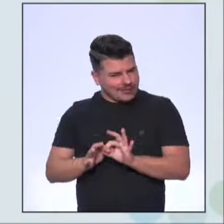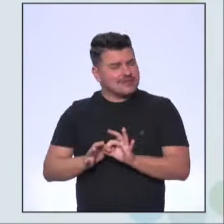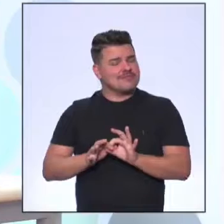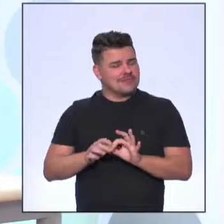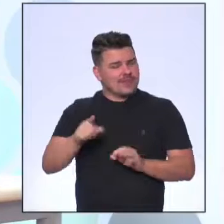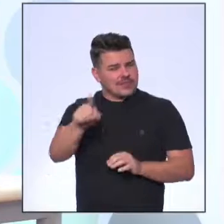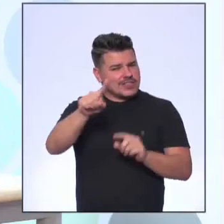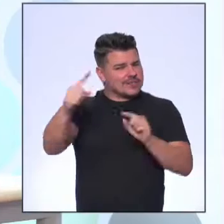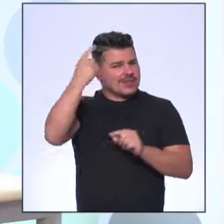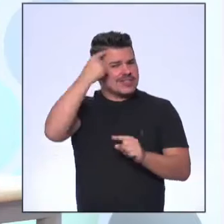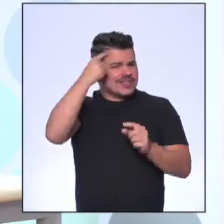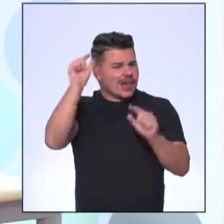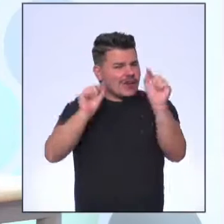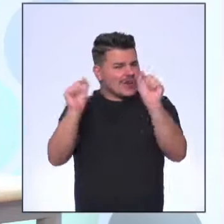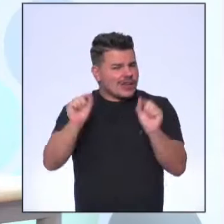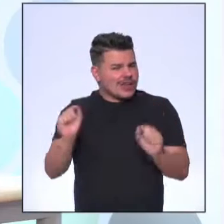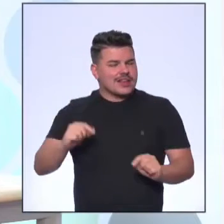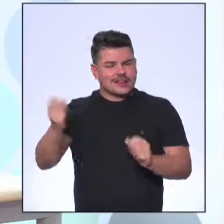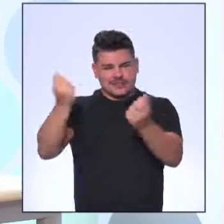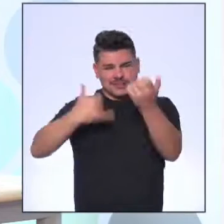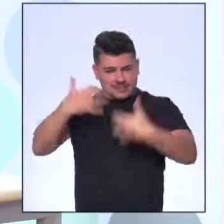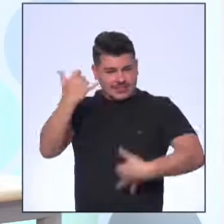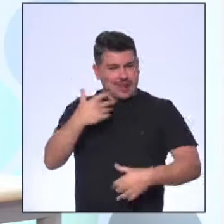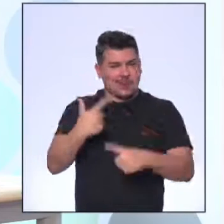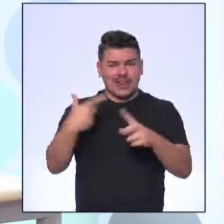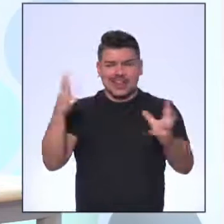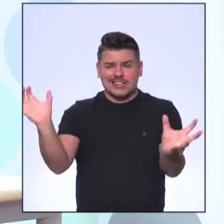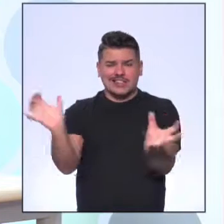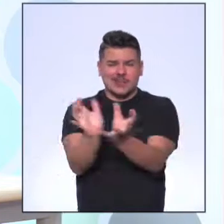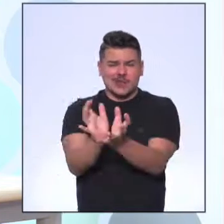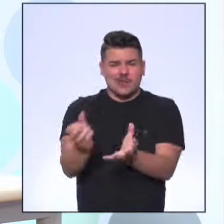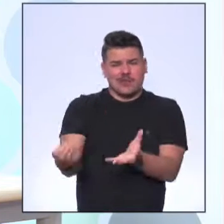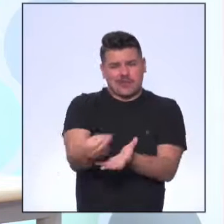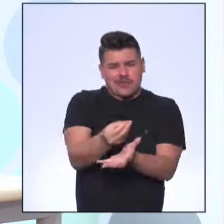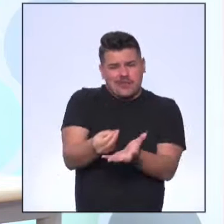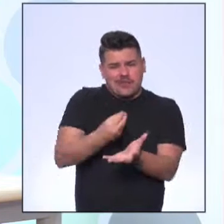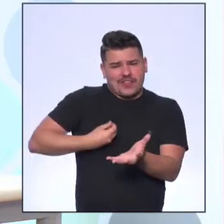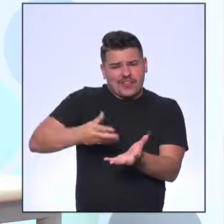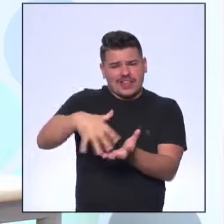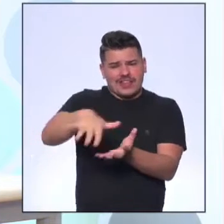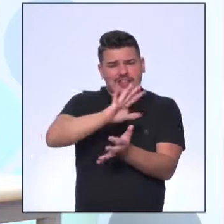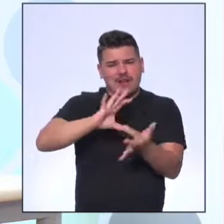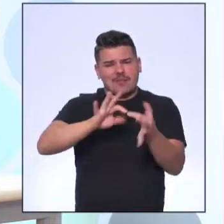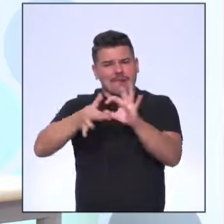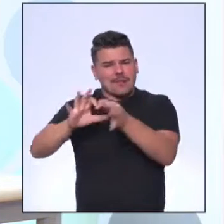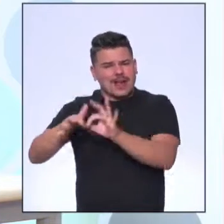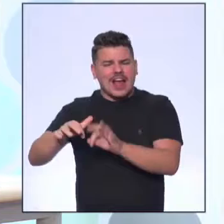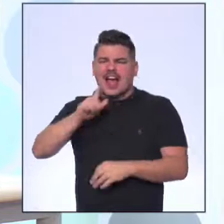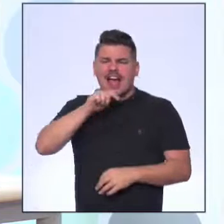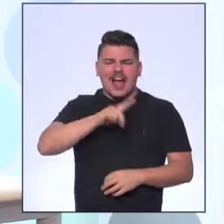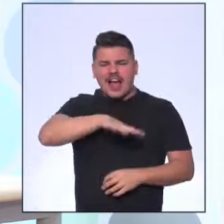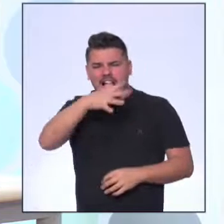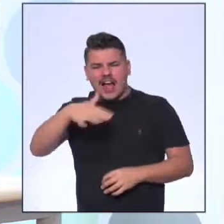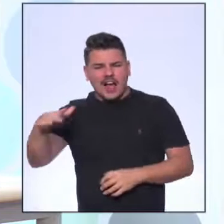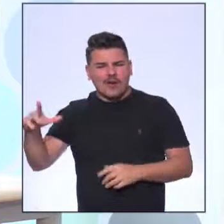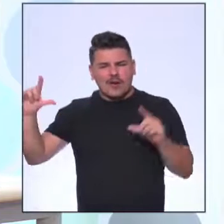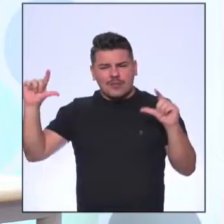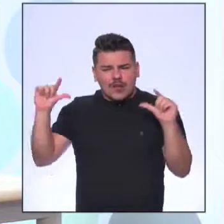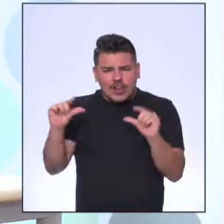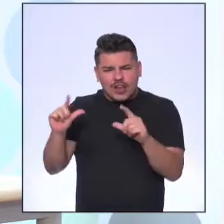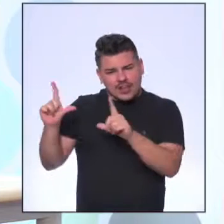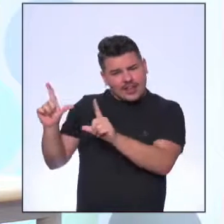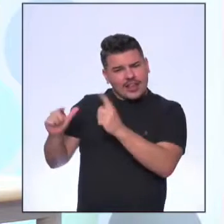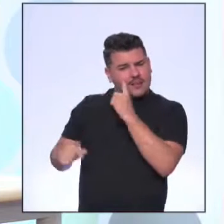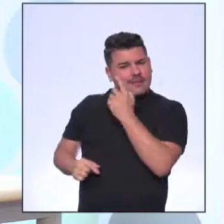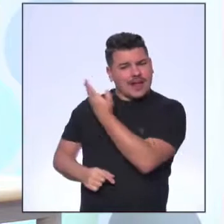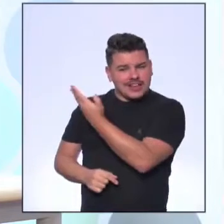que vocês pensassem um pouquinho a respeito disso. Por que essa região marinha, né, mesmo pequenininha mostrada aqui para a gente no